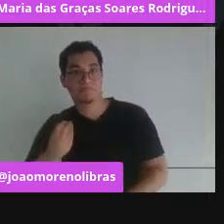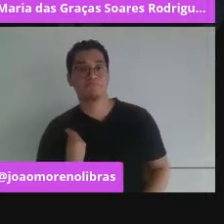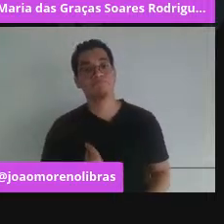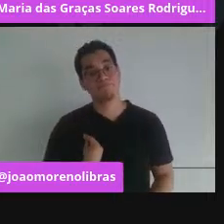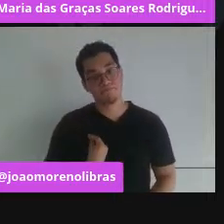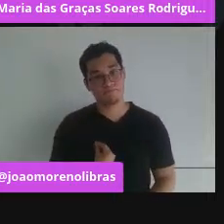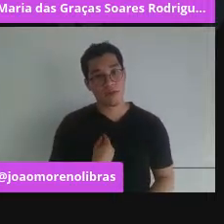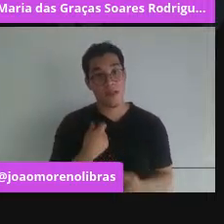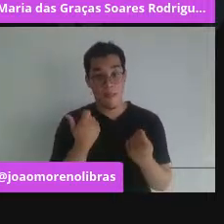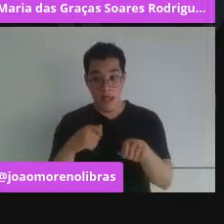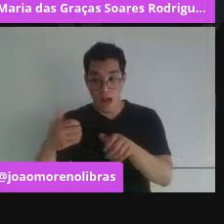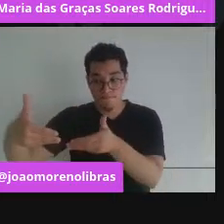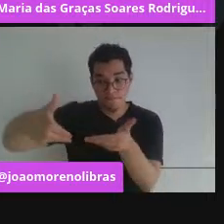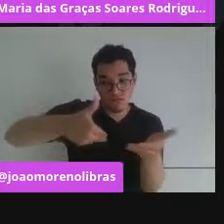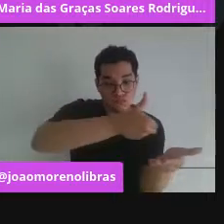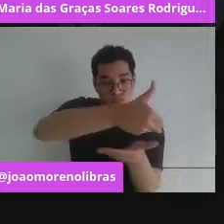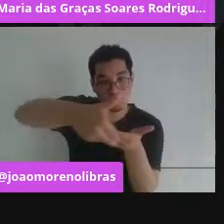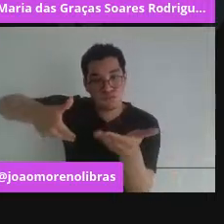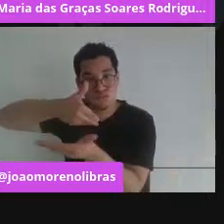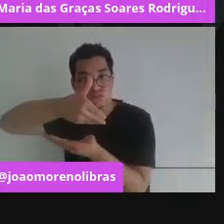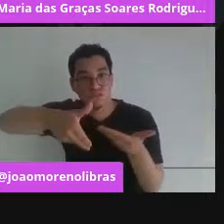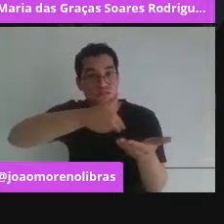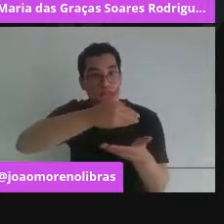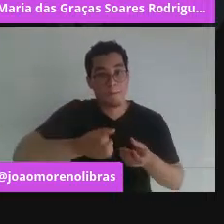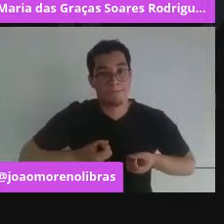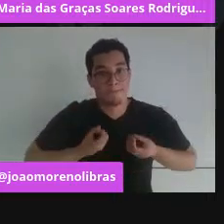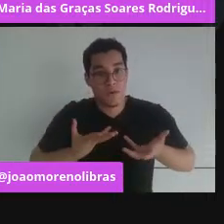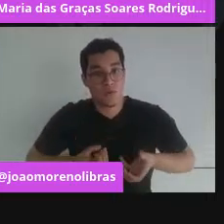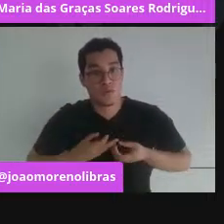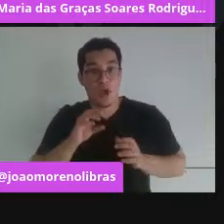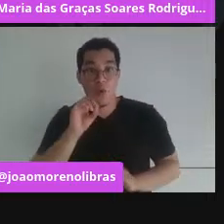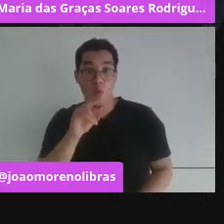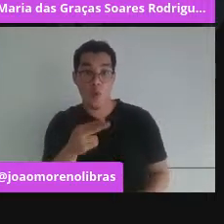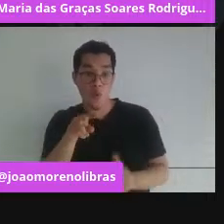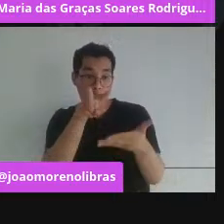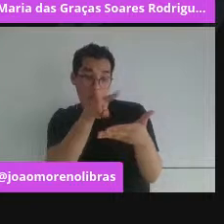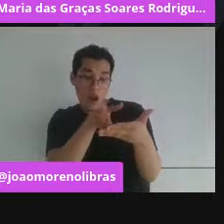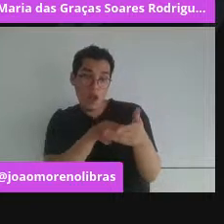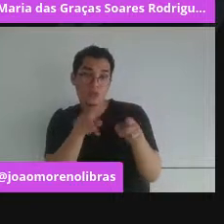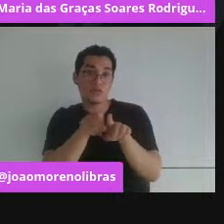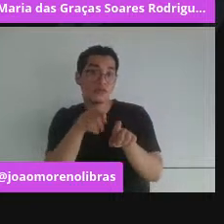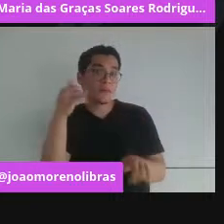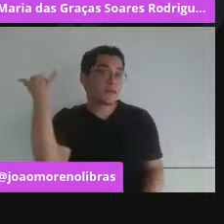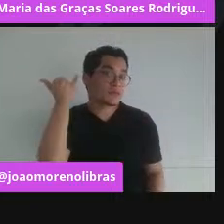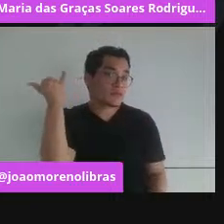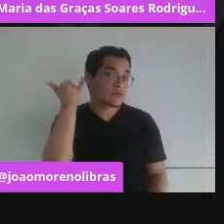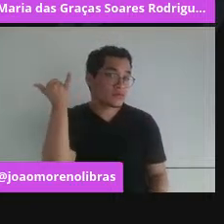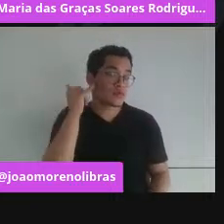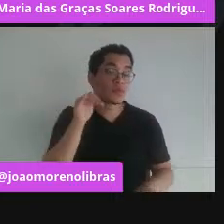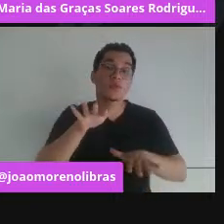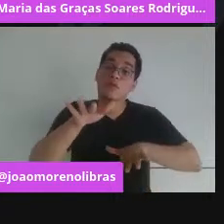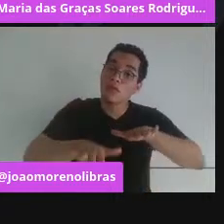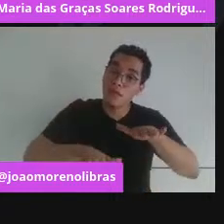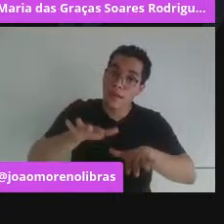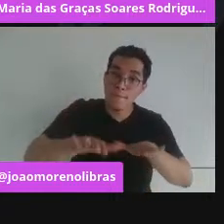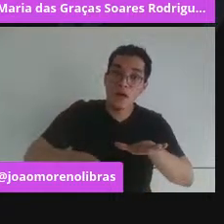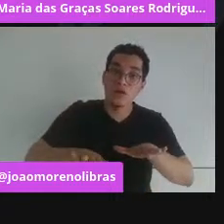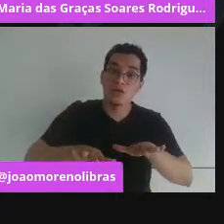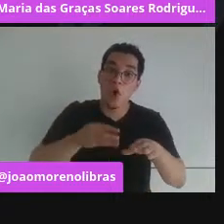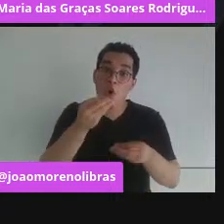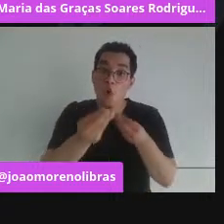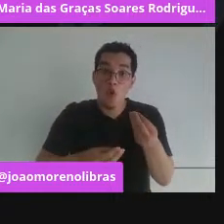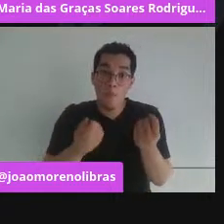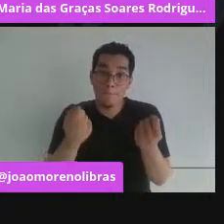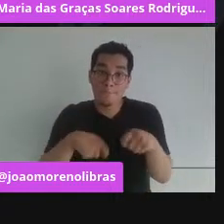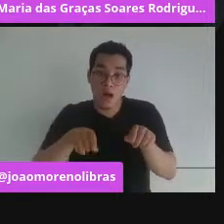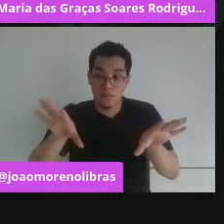e reconstruir na leitura ou na escuta a organização global de um texto, prescrita por um gênero. Então, isso é do